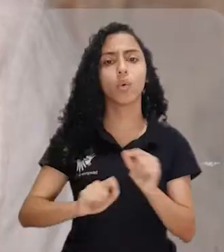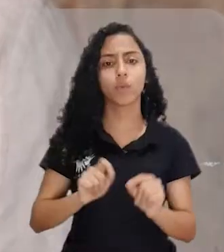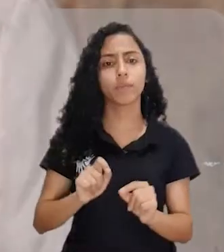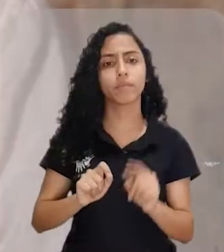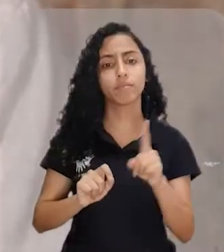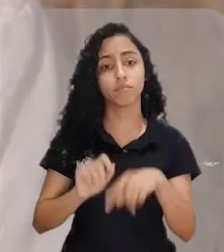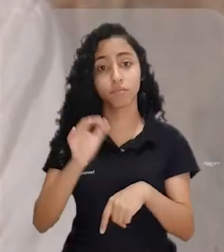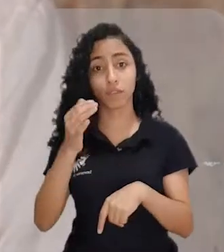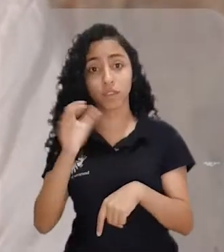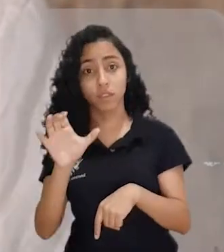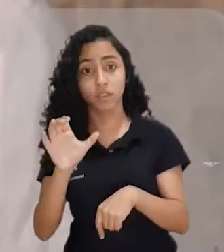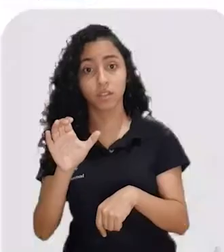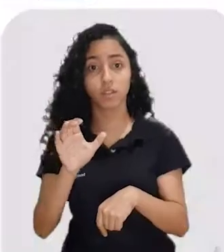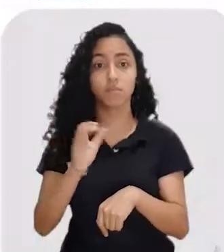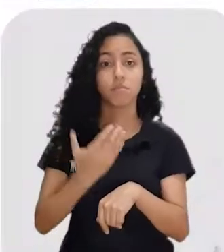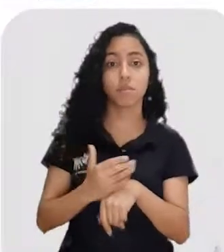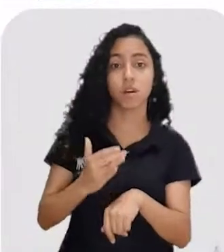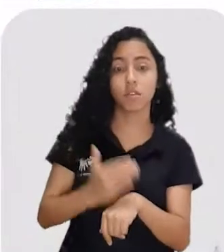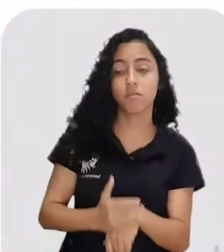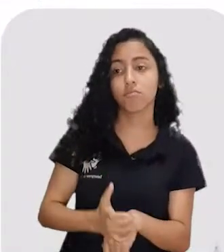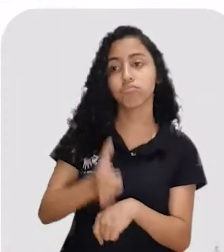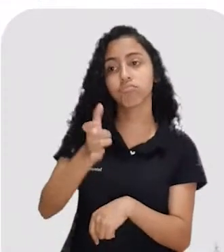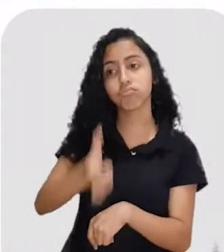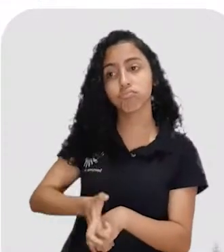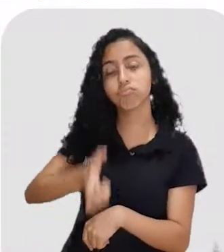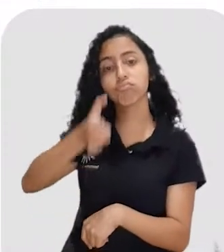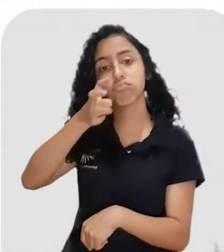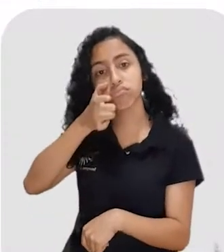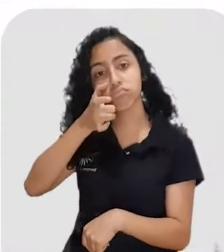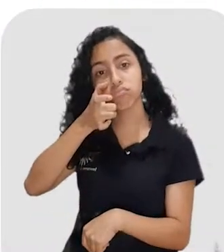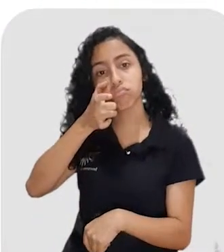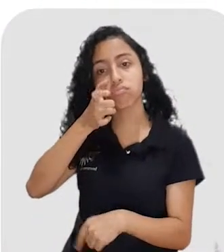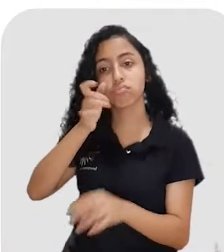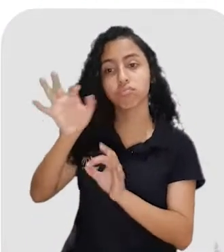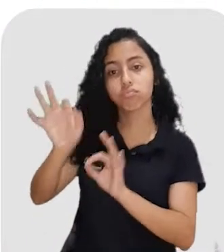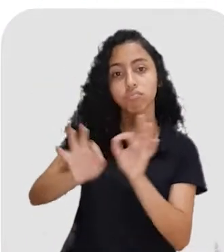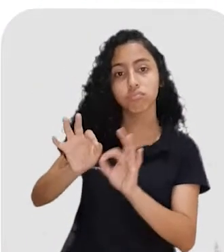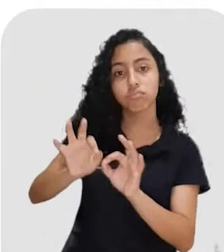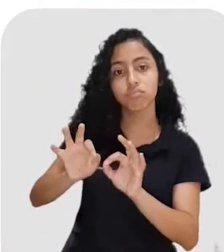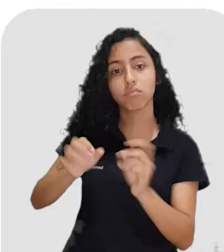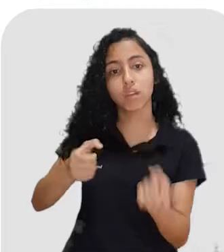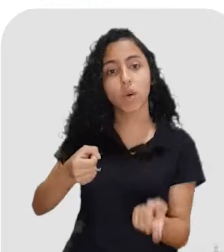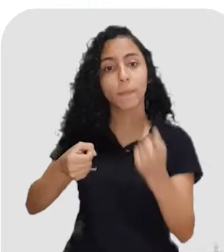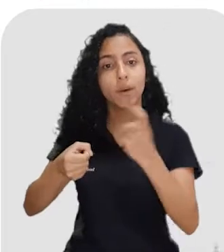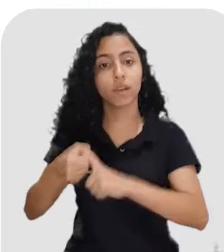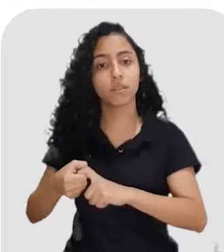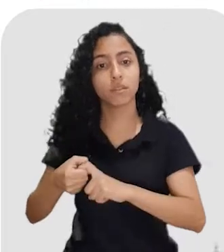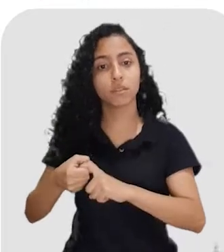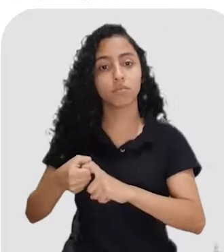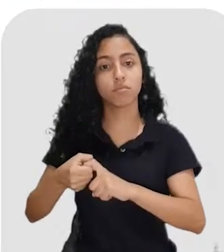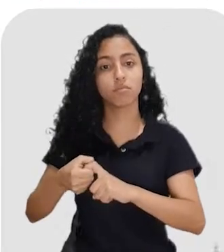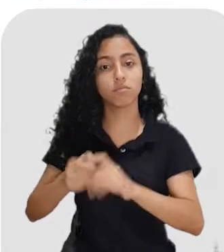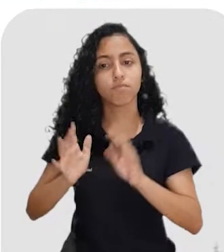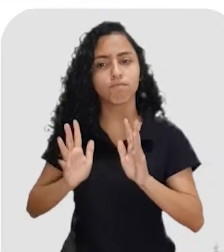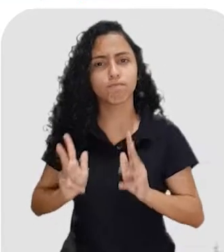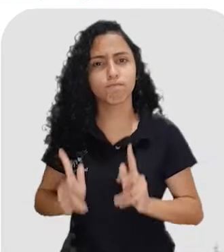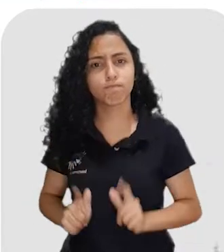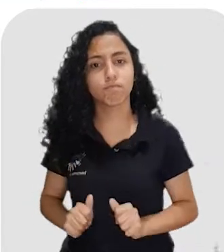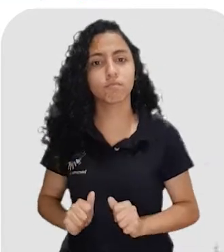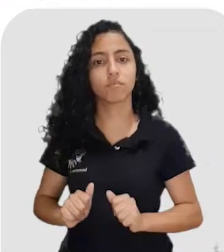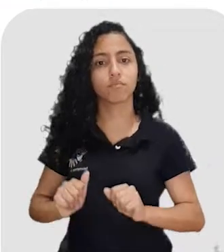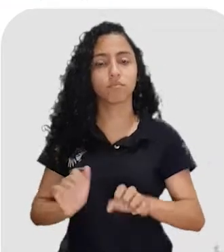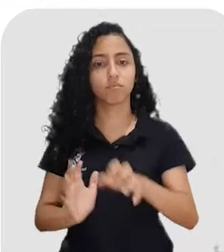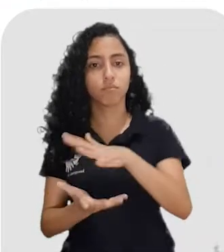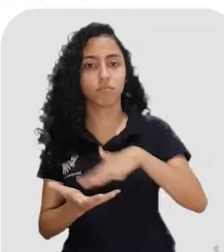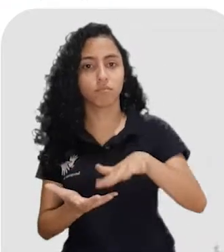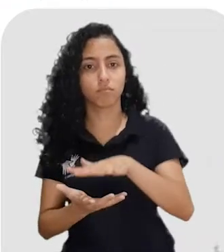que é restauração ecológica, que é a ciência, a prática e arte de assistir e manejar a recuperação da integridade